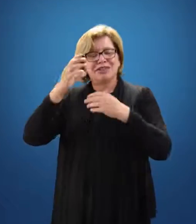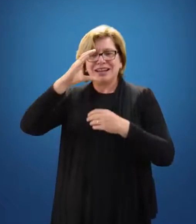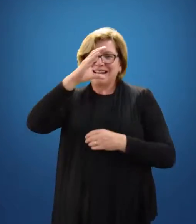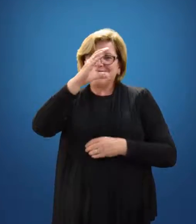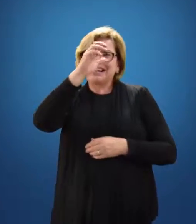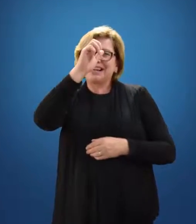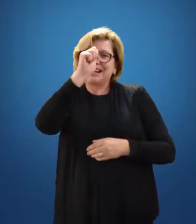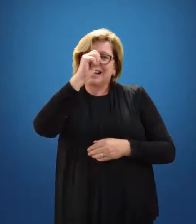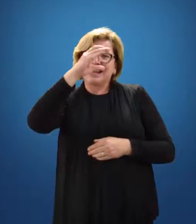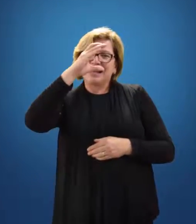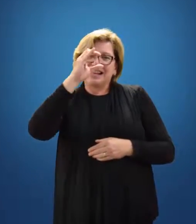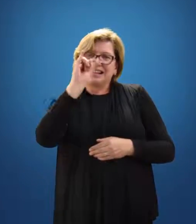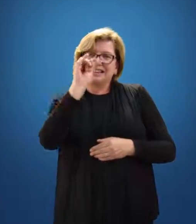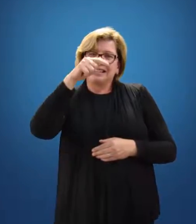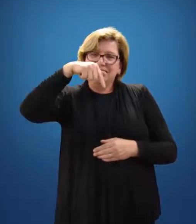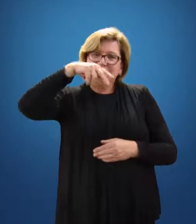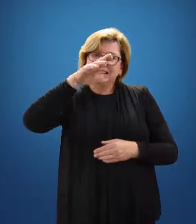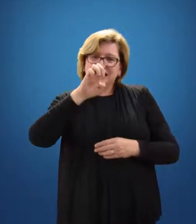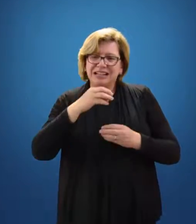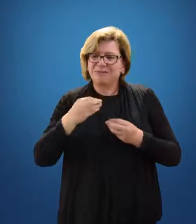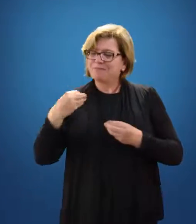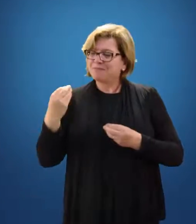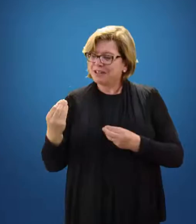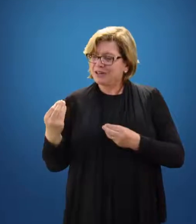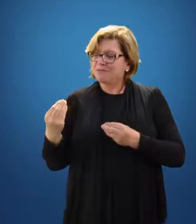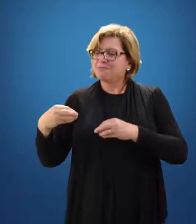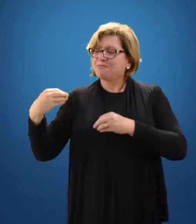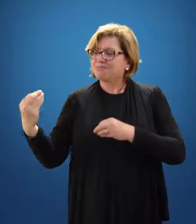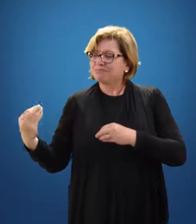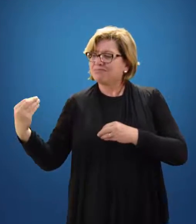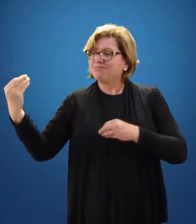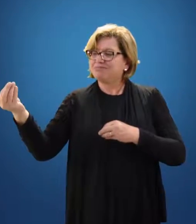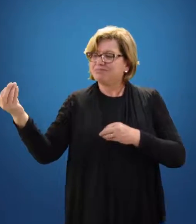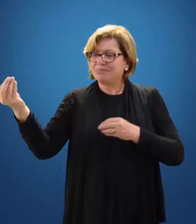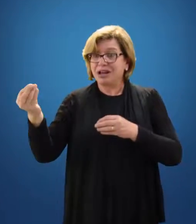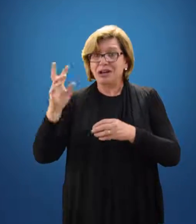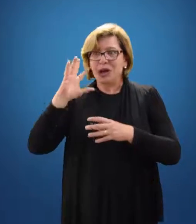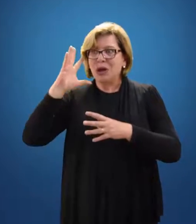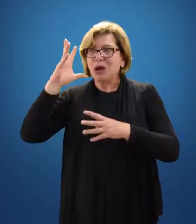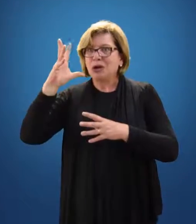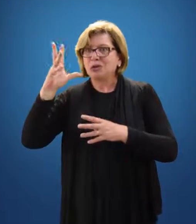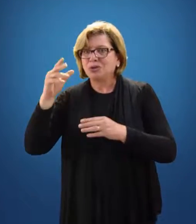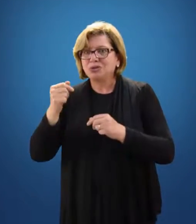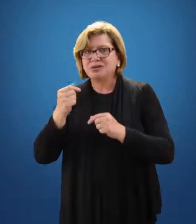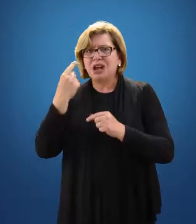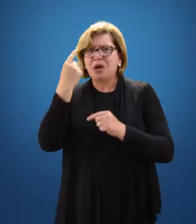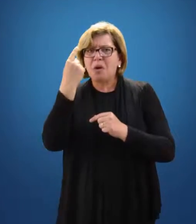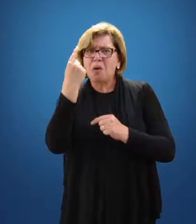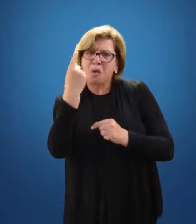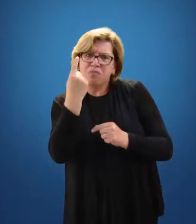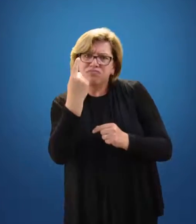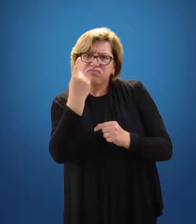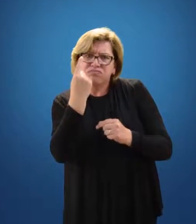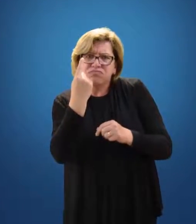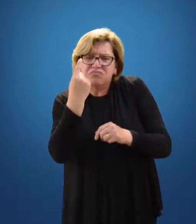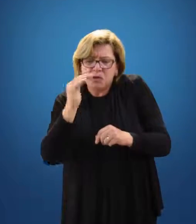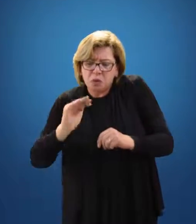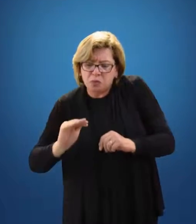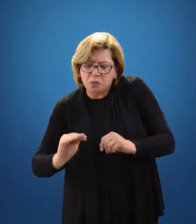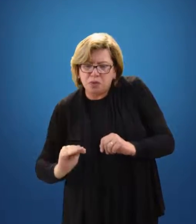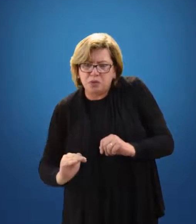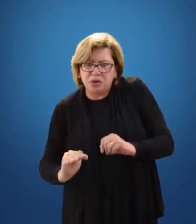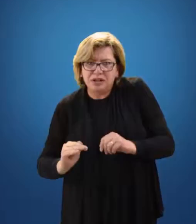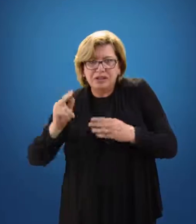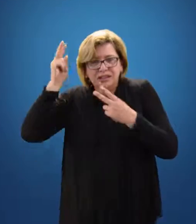lado, para o índio ao lado, e aquilo foi rodando entre todos os membros do grupo, até que um pequeno índio pegou aquele relógio e